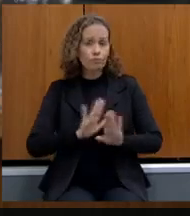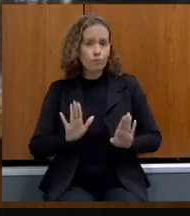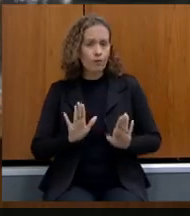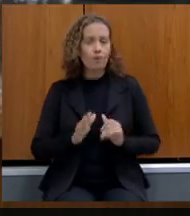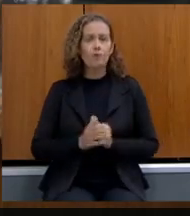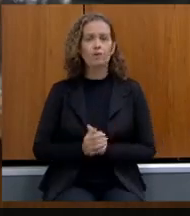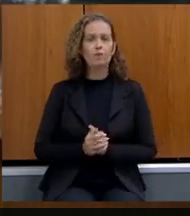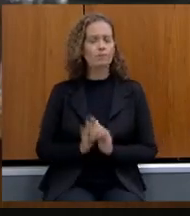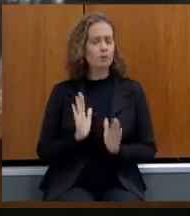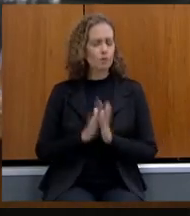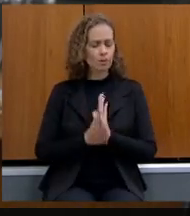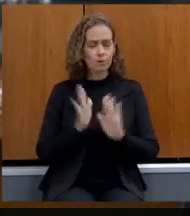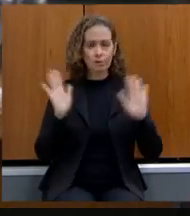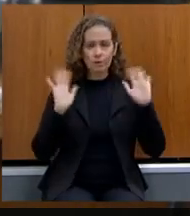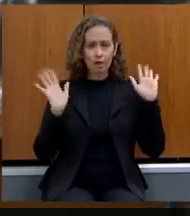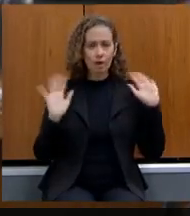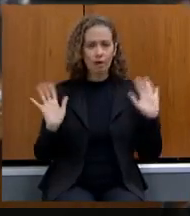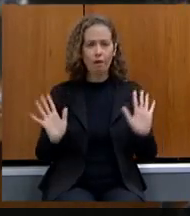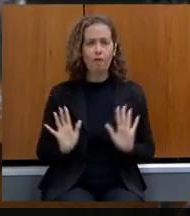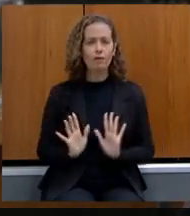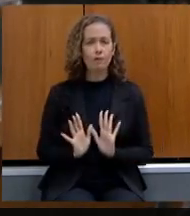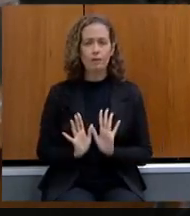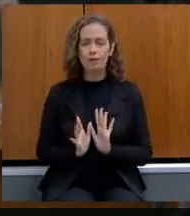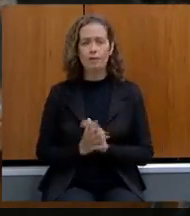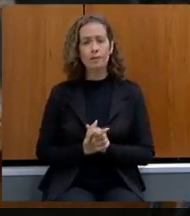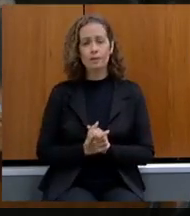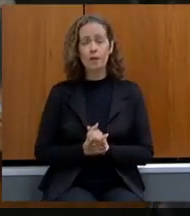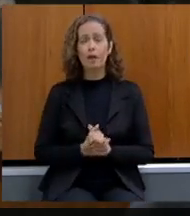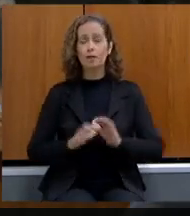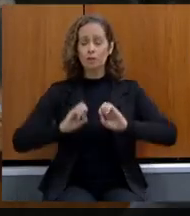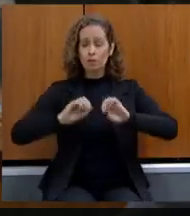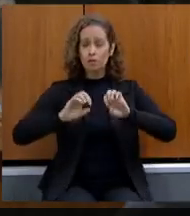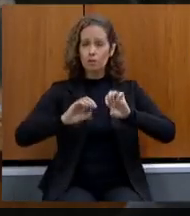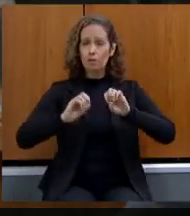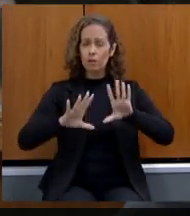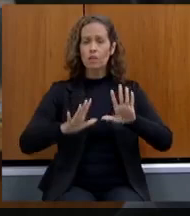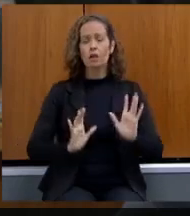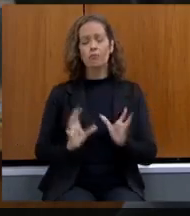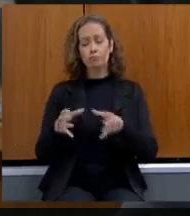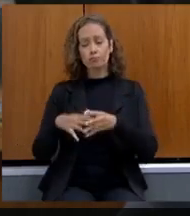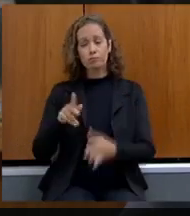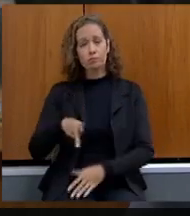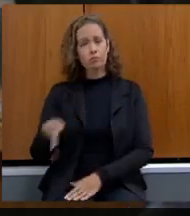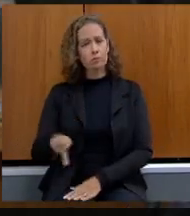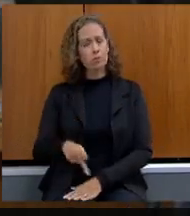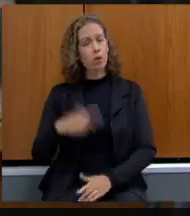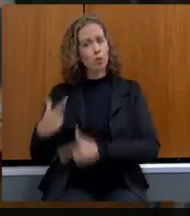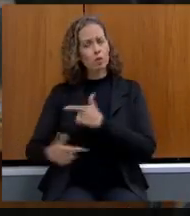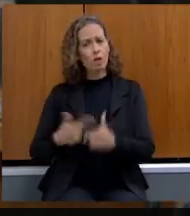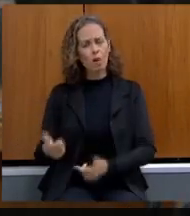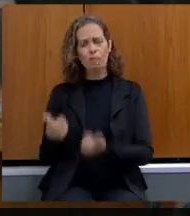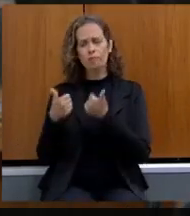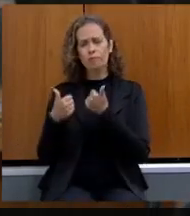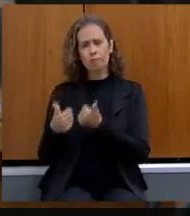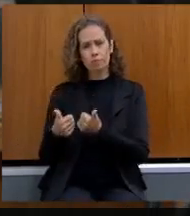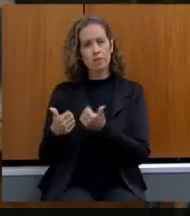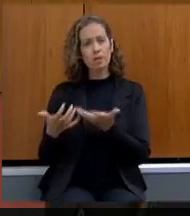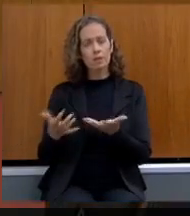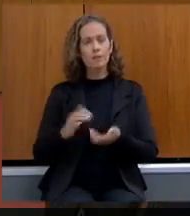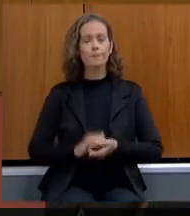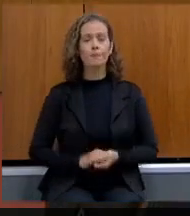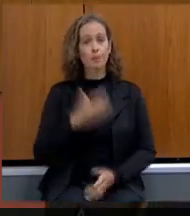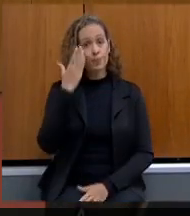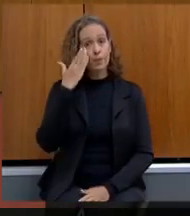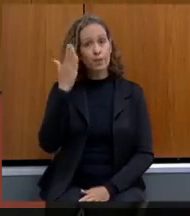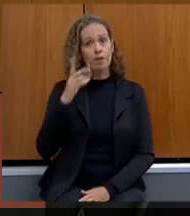encaminhar só nada demais jamais vou generalizar e a questão da educação a questão dos professores que eu sei que faz um trabalho excelente viu gata só pegar e largar eu te